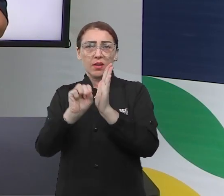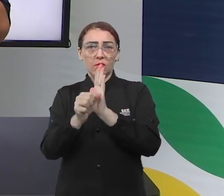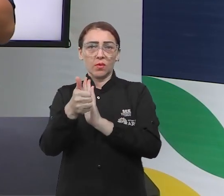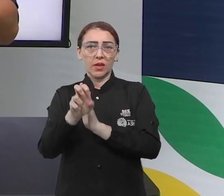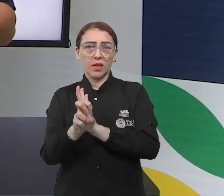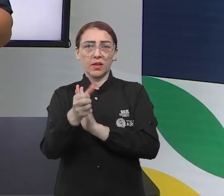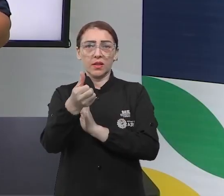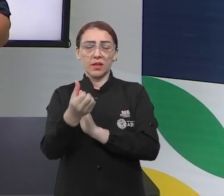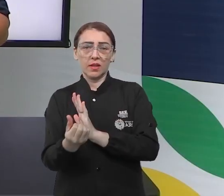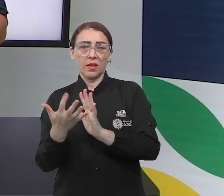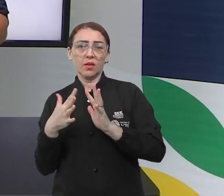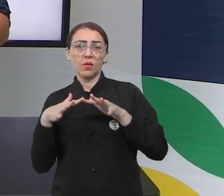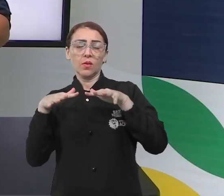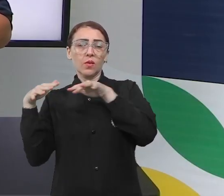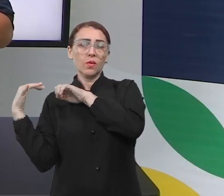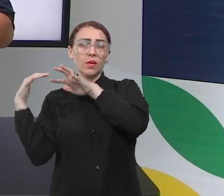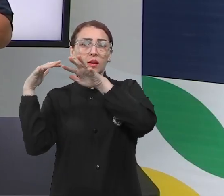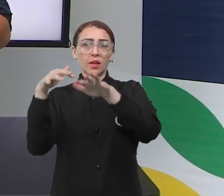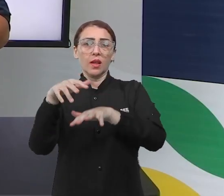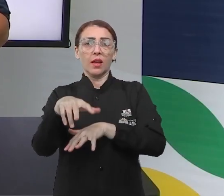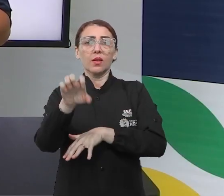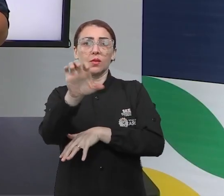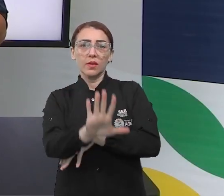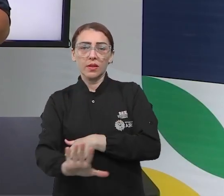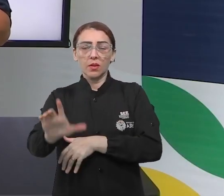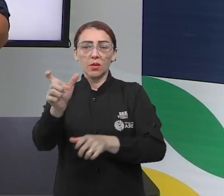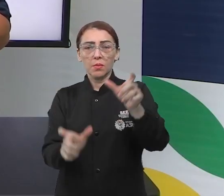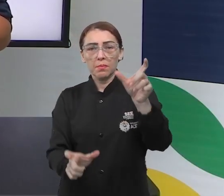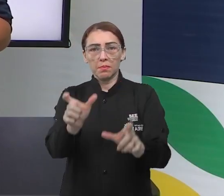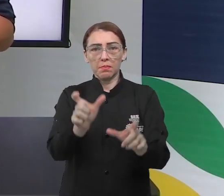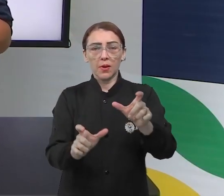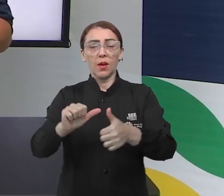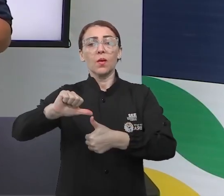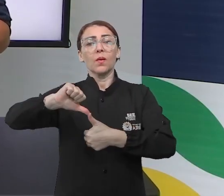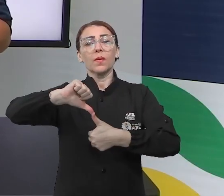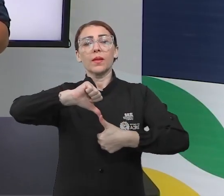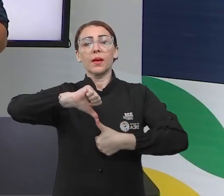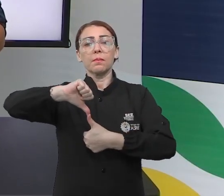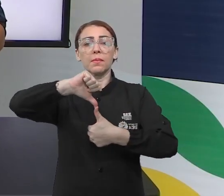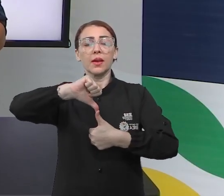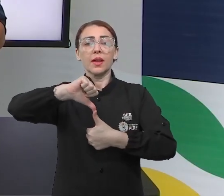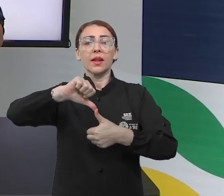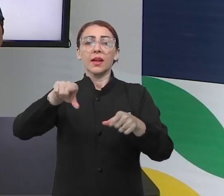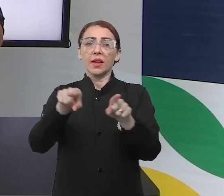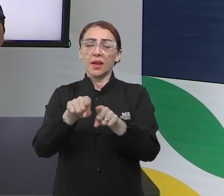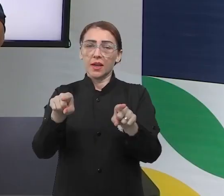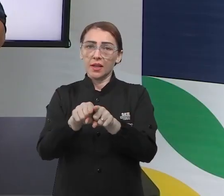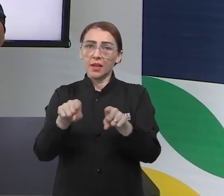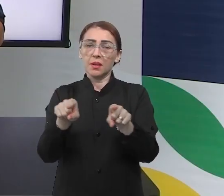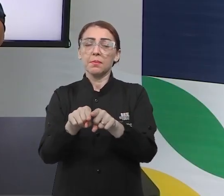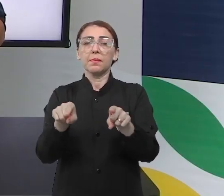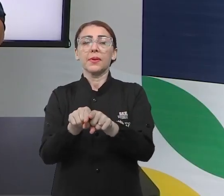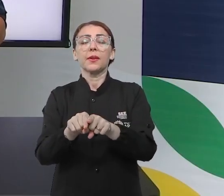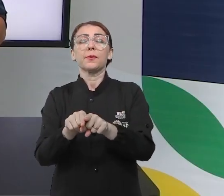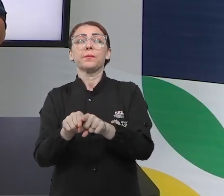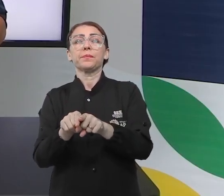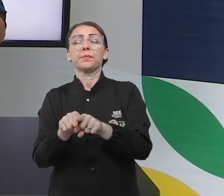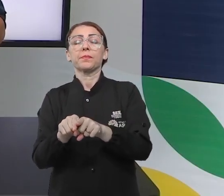XVI, com a chegada dos europeus aqui na América, a colonização europeia sobre a América,